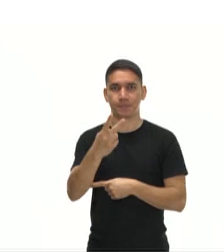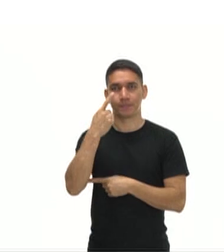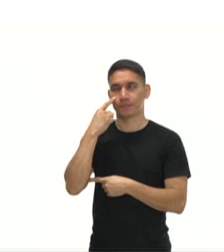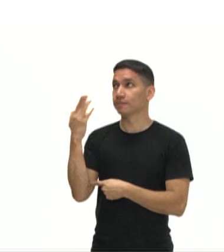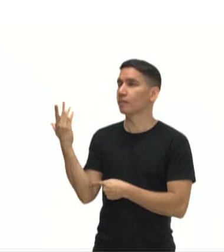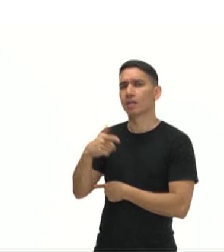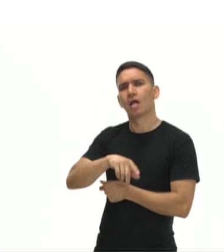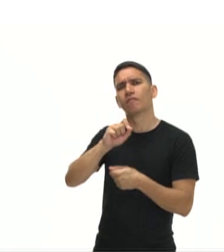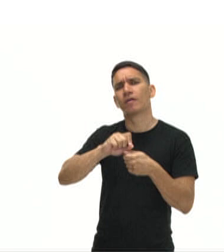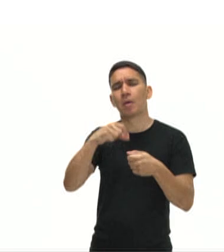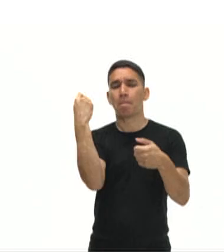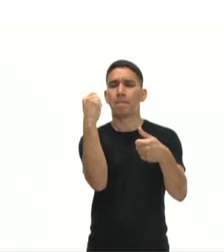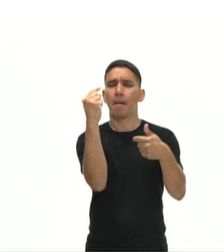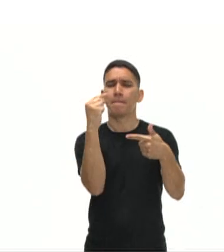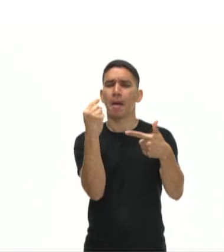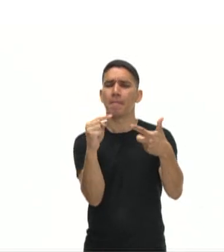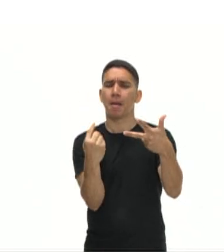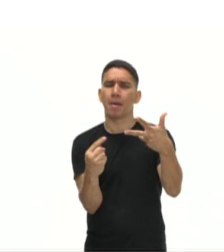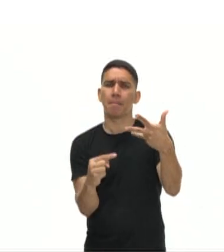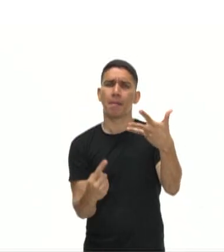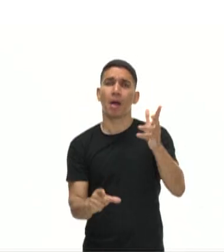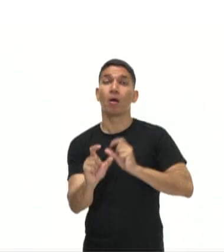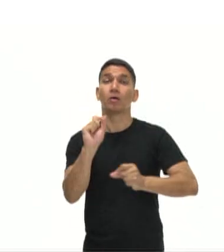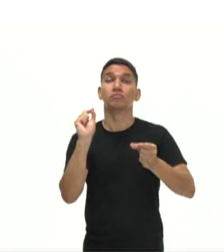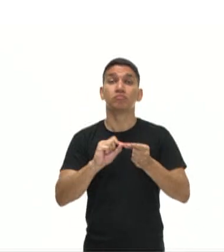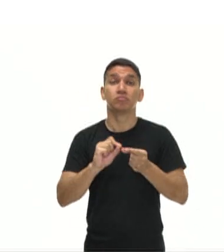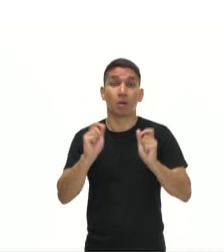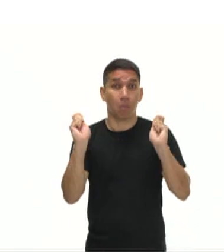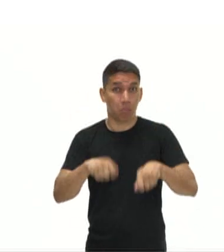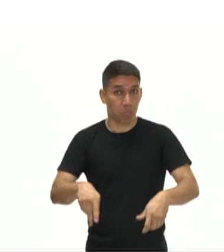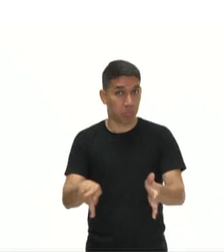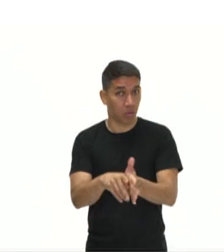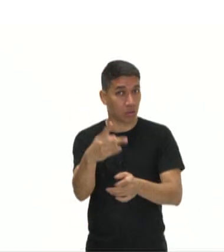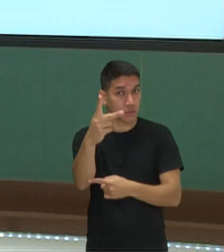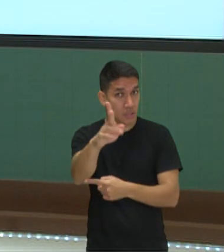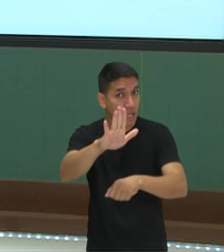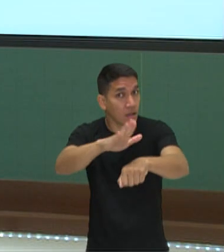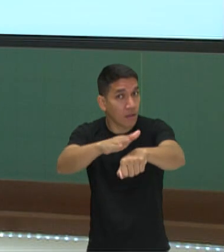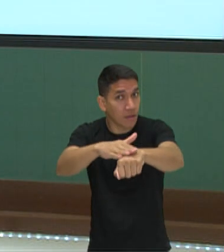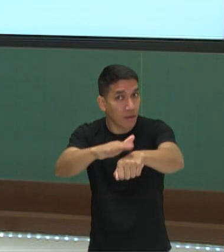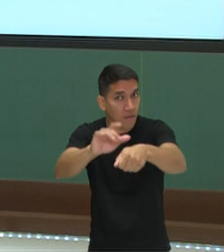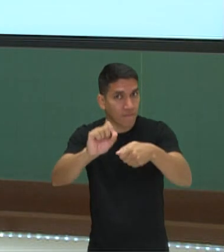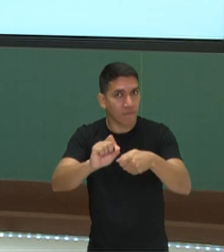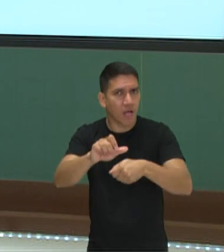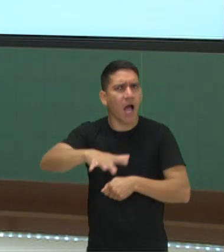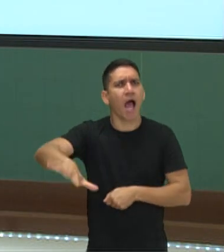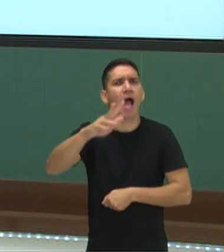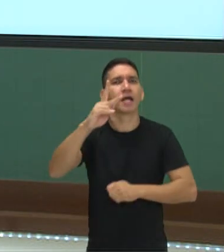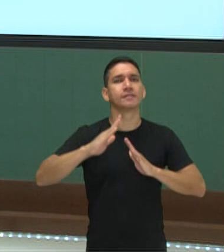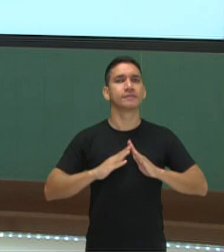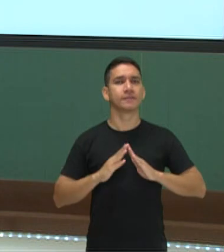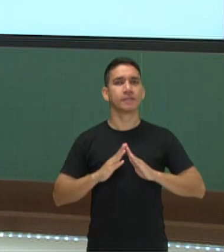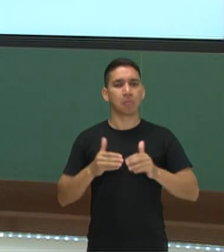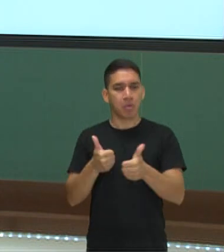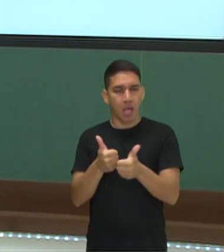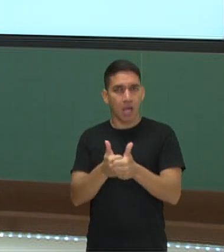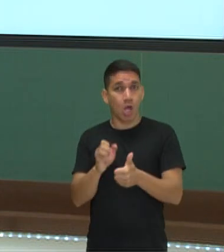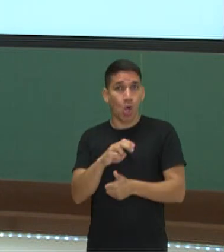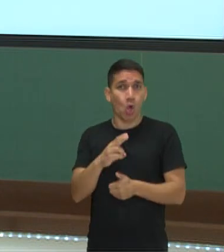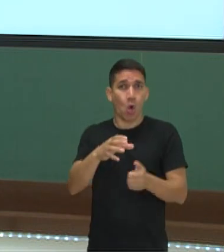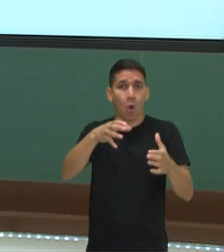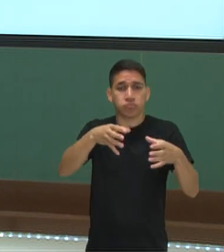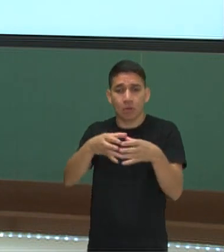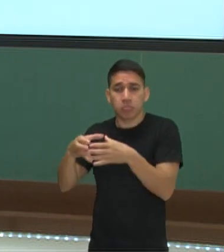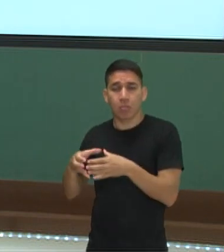uma lista de atitudes que possam ser praticadas por você, na região onde você mora, ou na sua